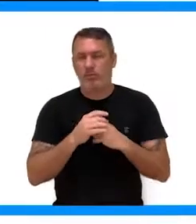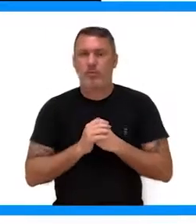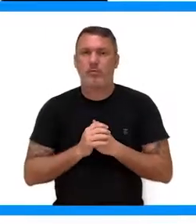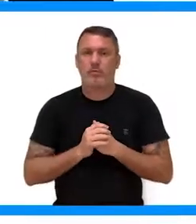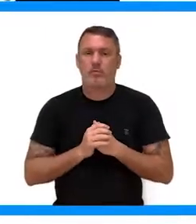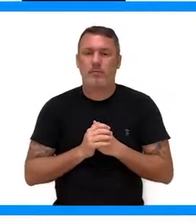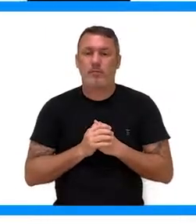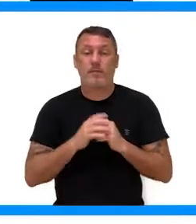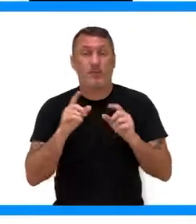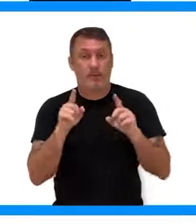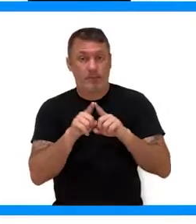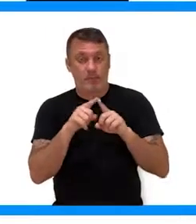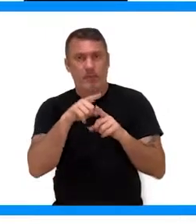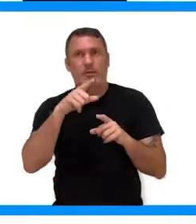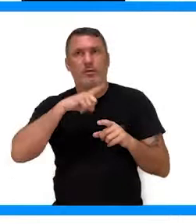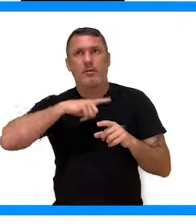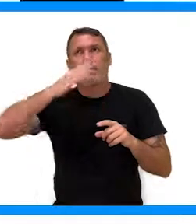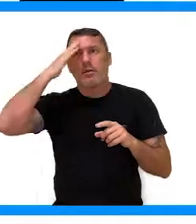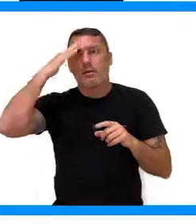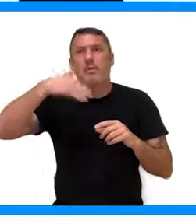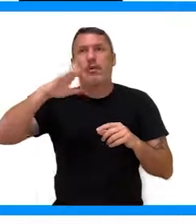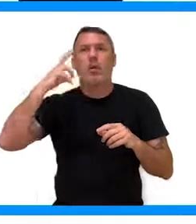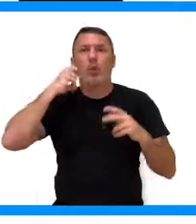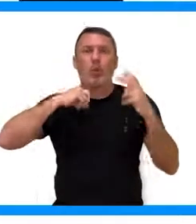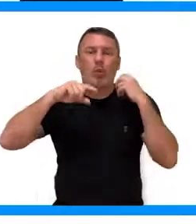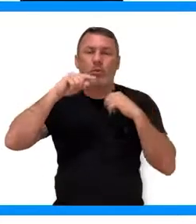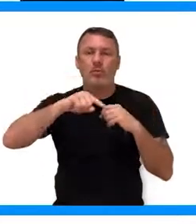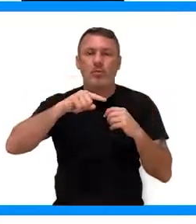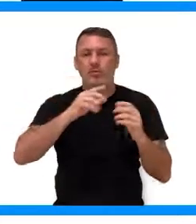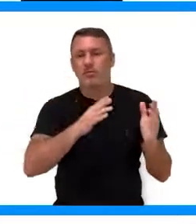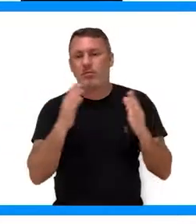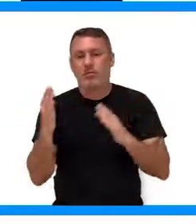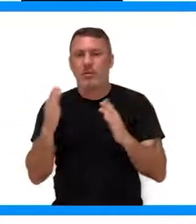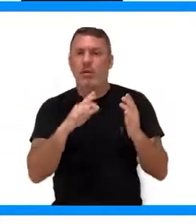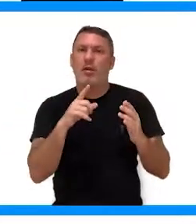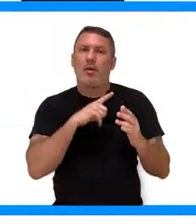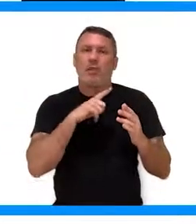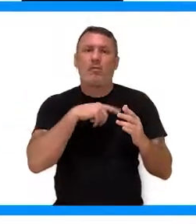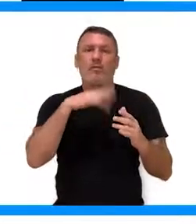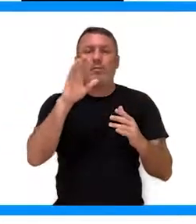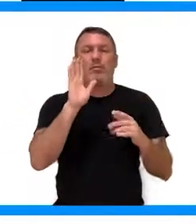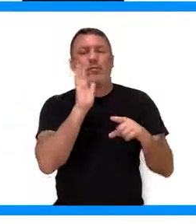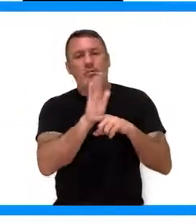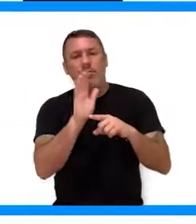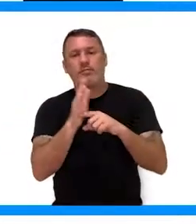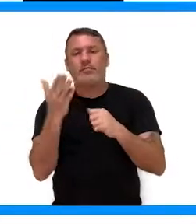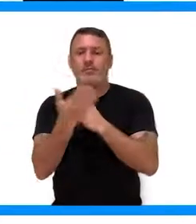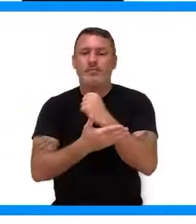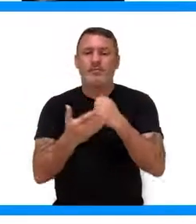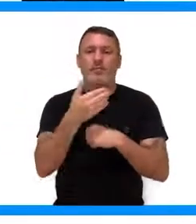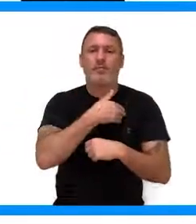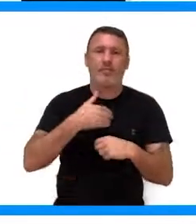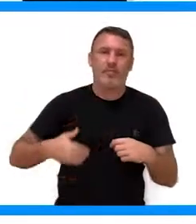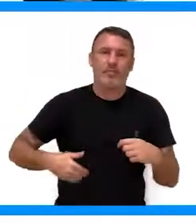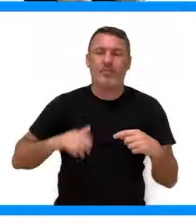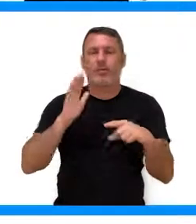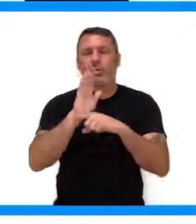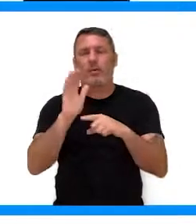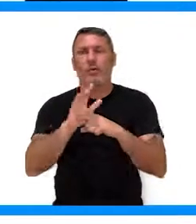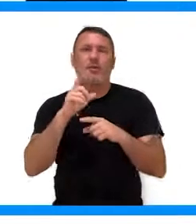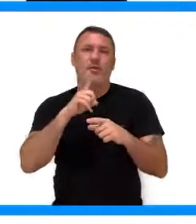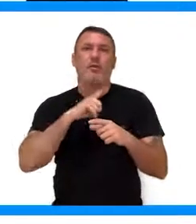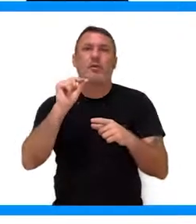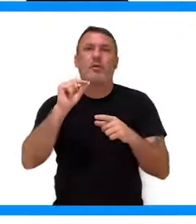altas expectativas e os volumosos lucros dessa produção, logo essa fronteira, e contando inclusive com subsídios e incentivos do